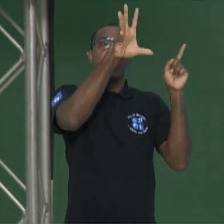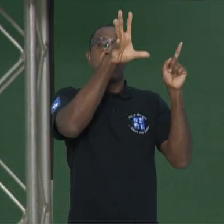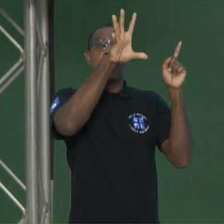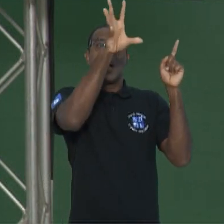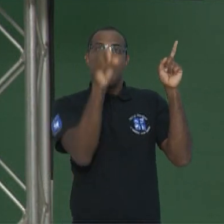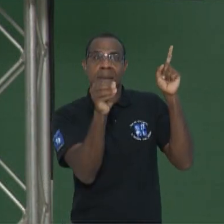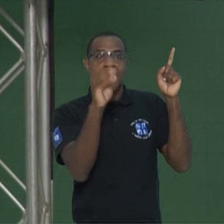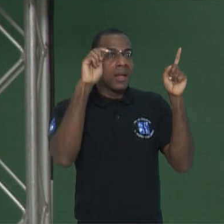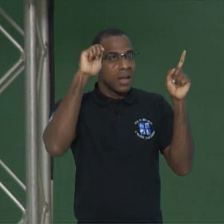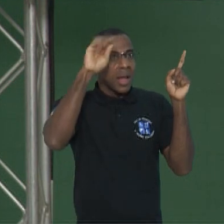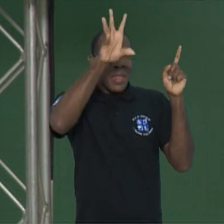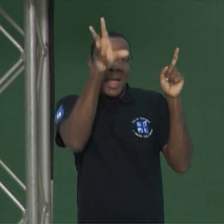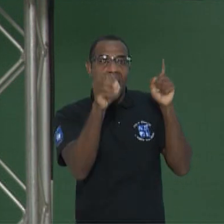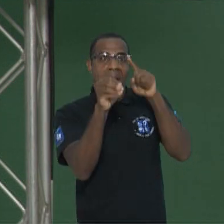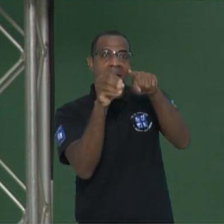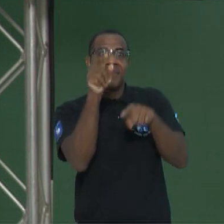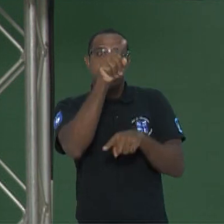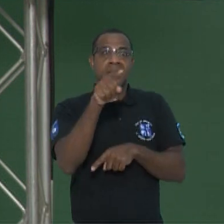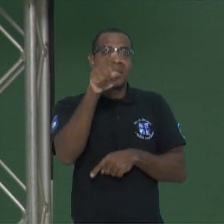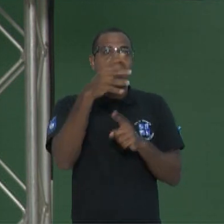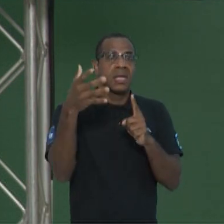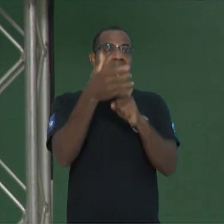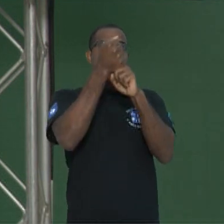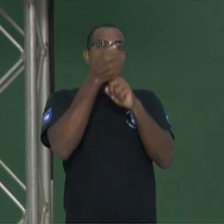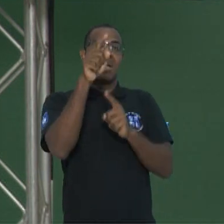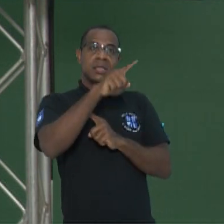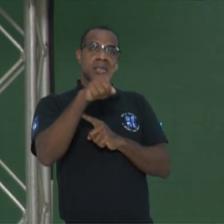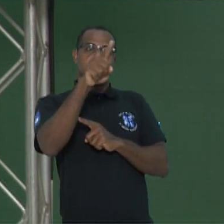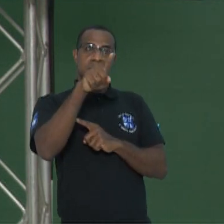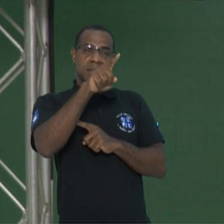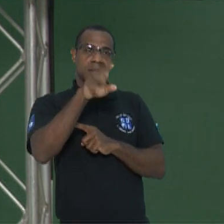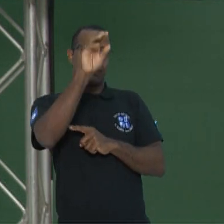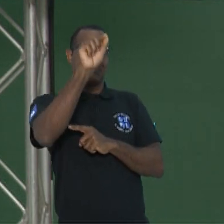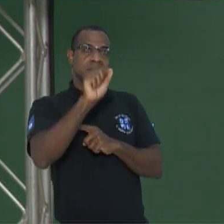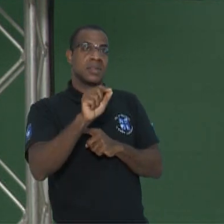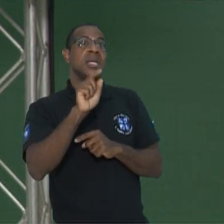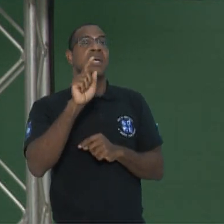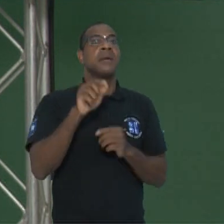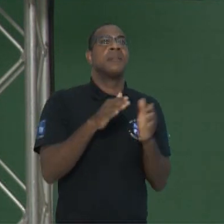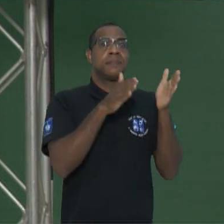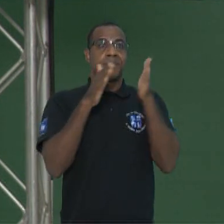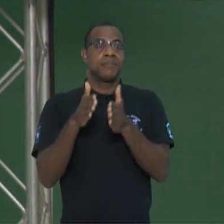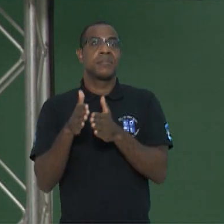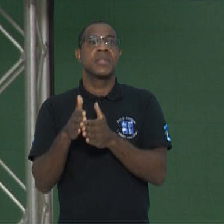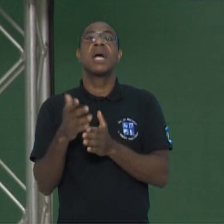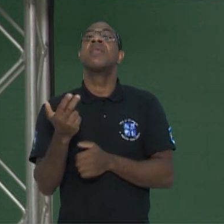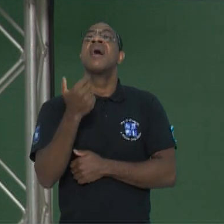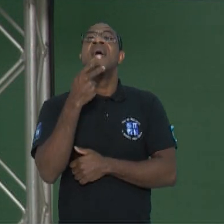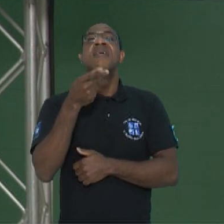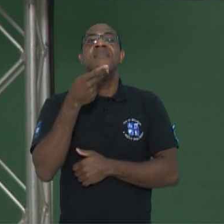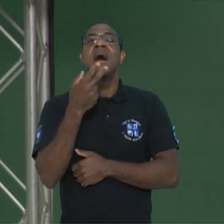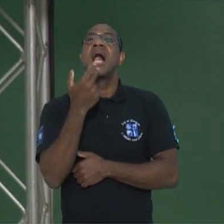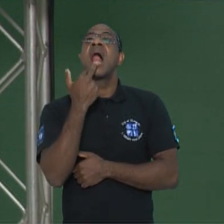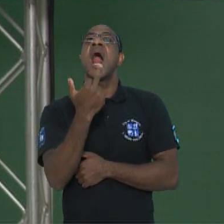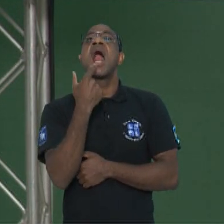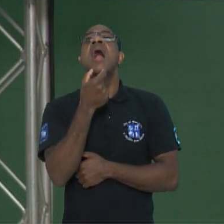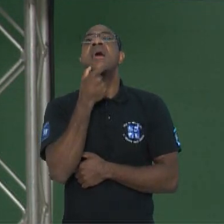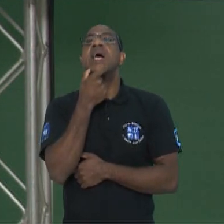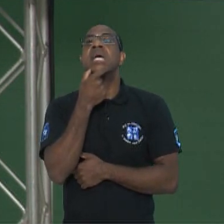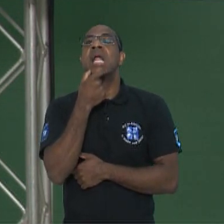de dominação, né, britânica, depois nós vamos ter lá onde é falado o